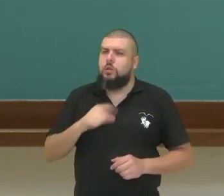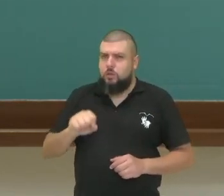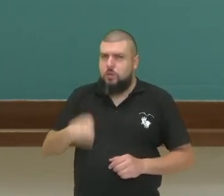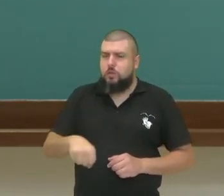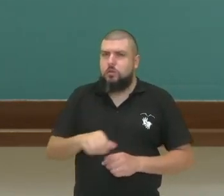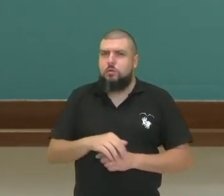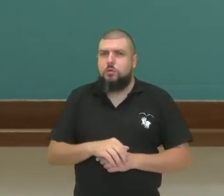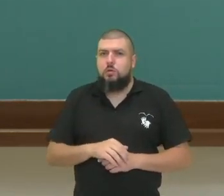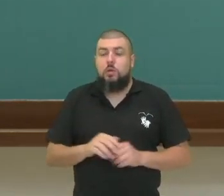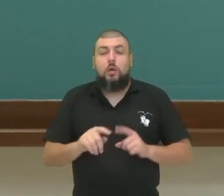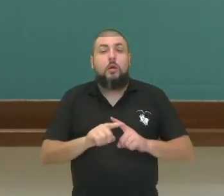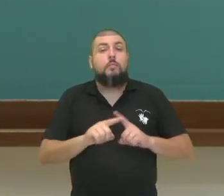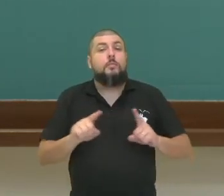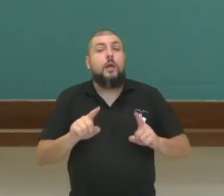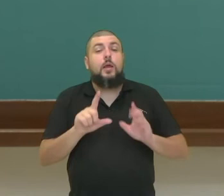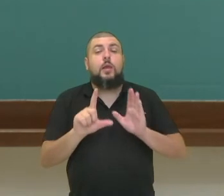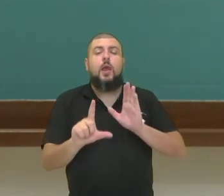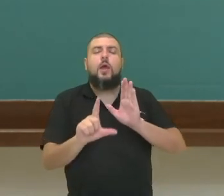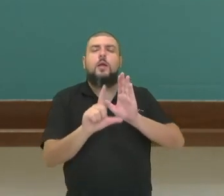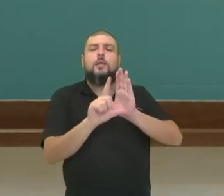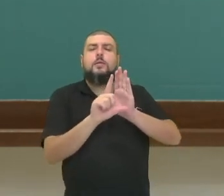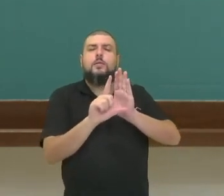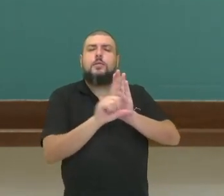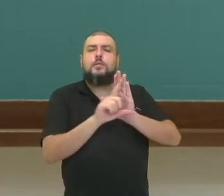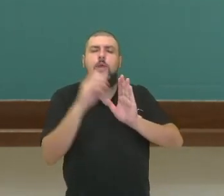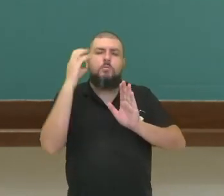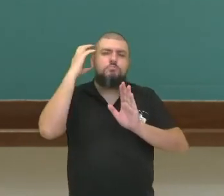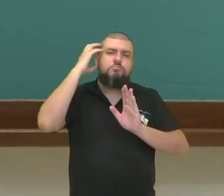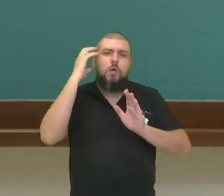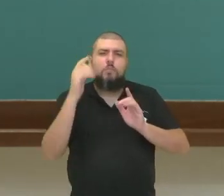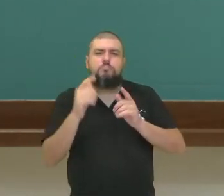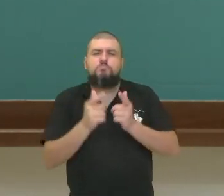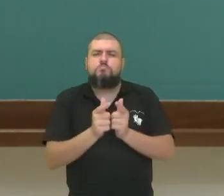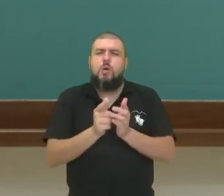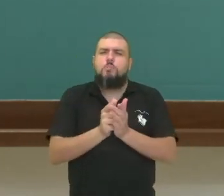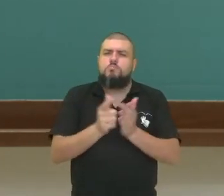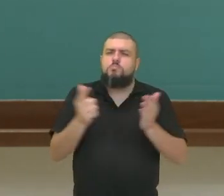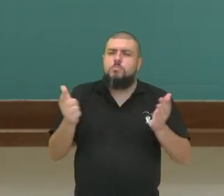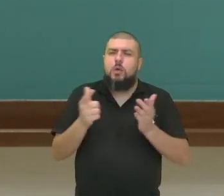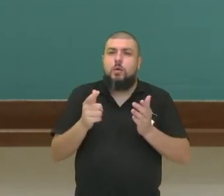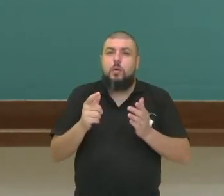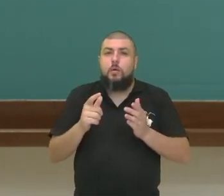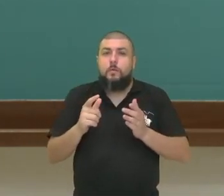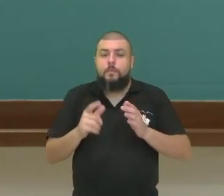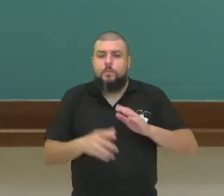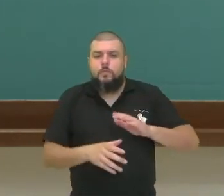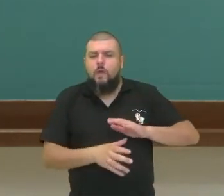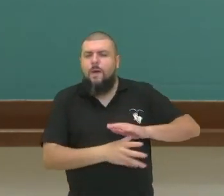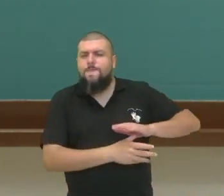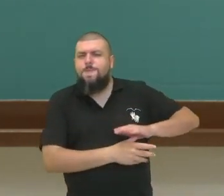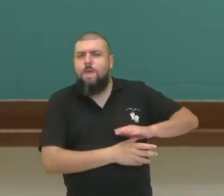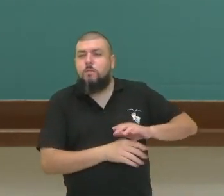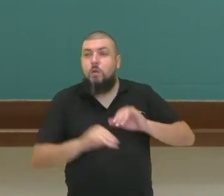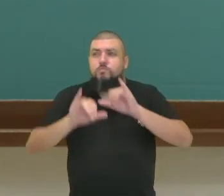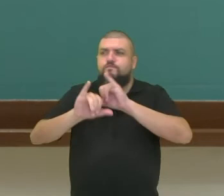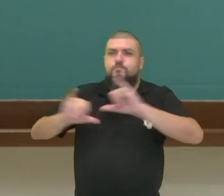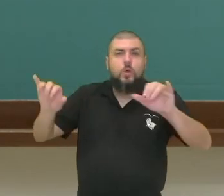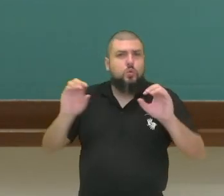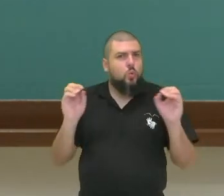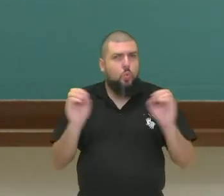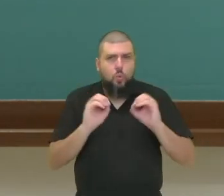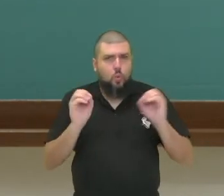lei de imprensa e à censura, não havia a divulgação da corrupção. Como a gente vivia num